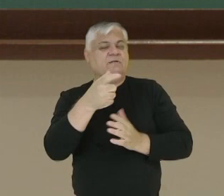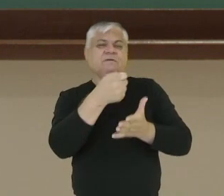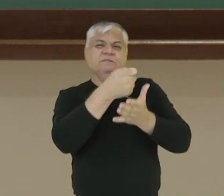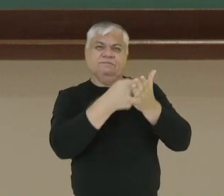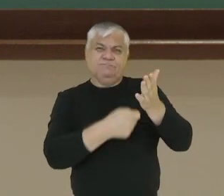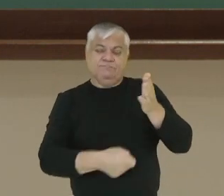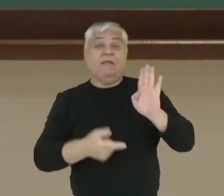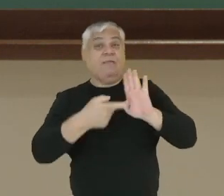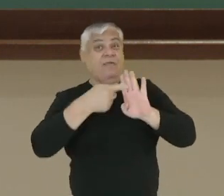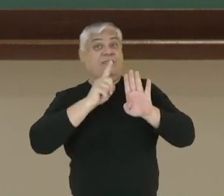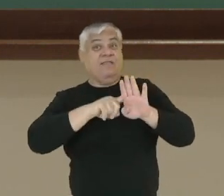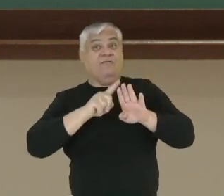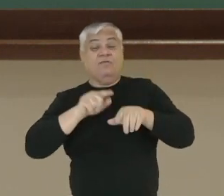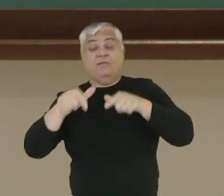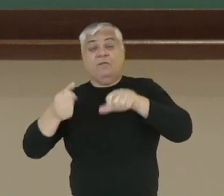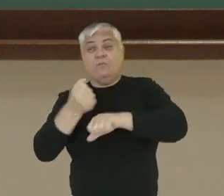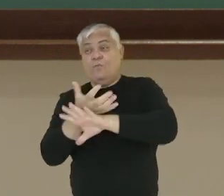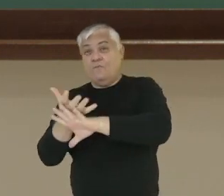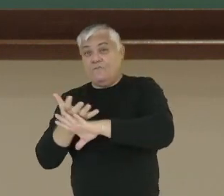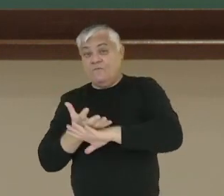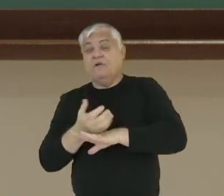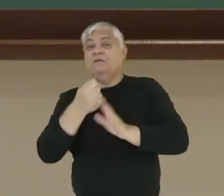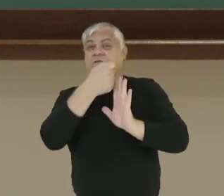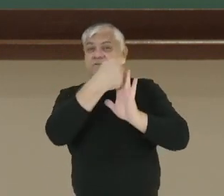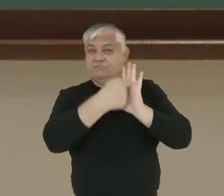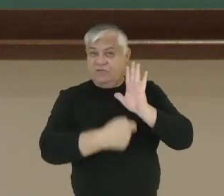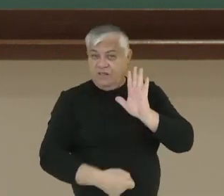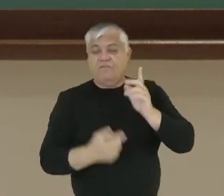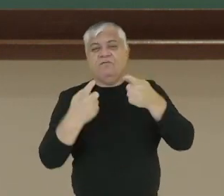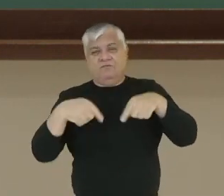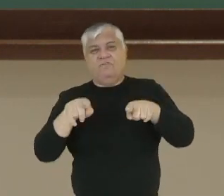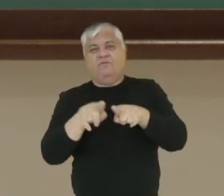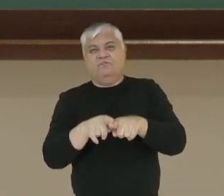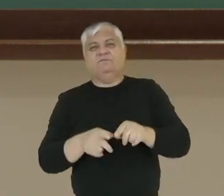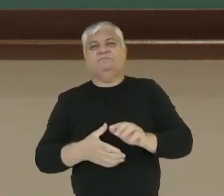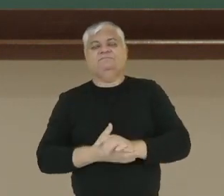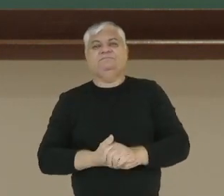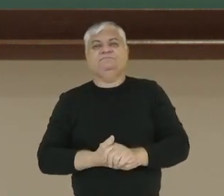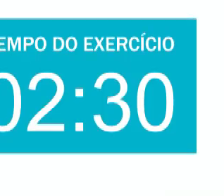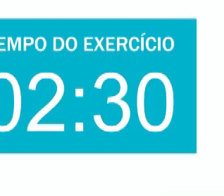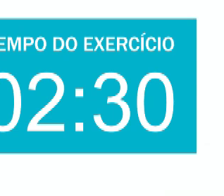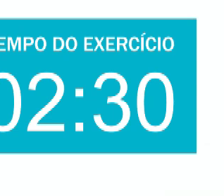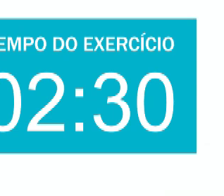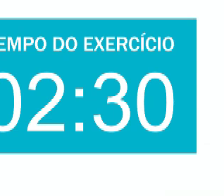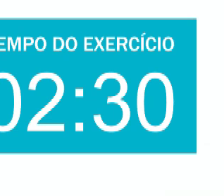o mercado de trabalho é simbolizado pelo deserto. Escreve, daqui a pouquinho nós retomamos.